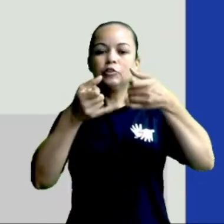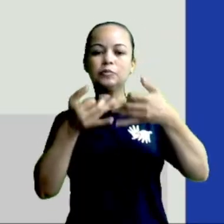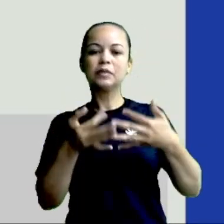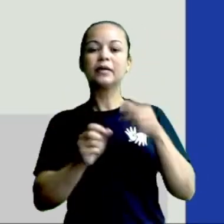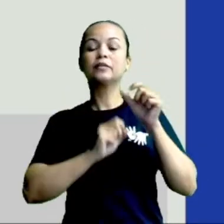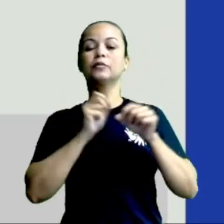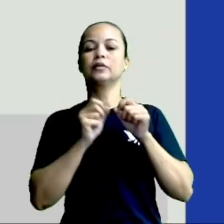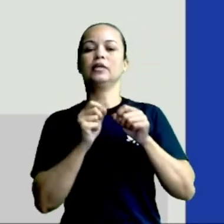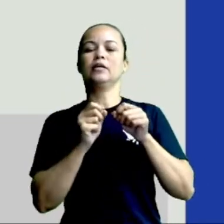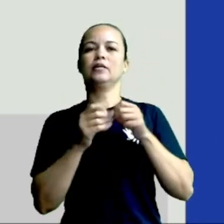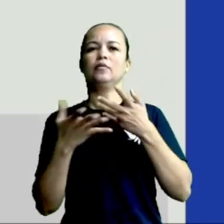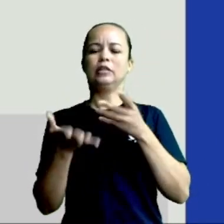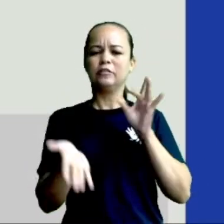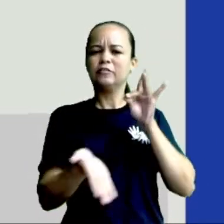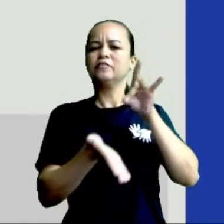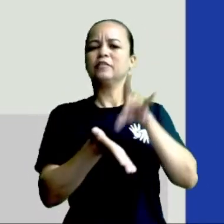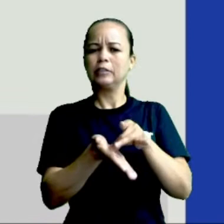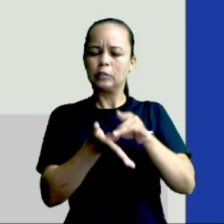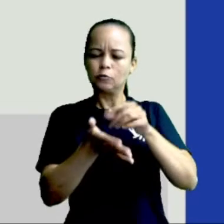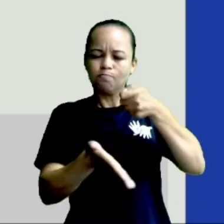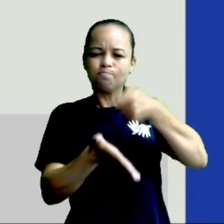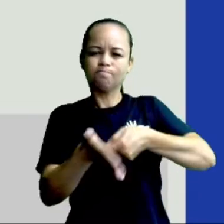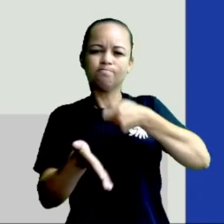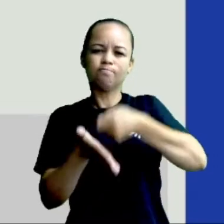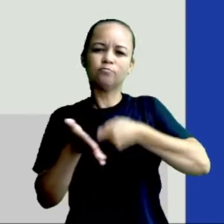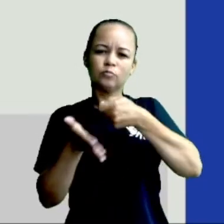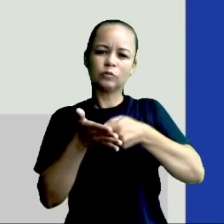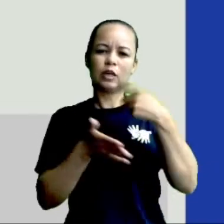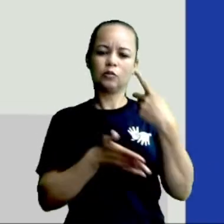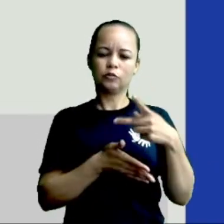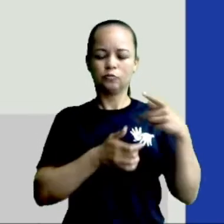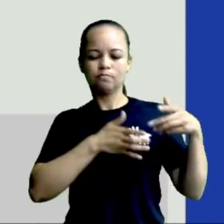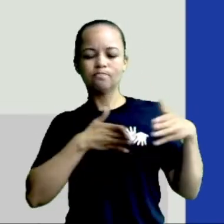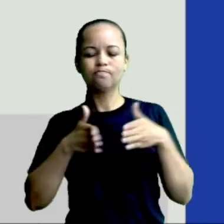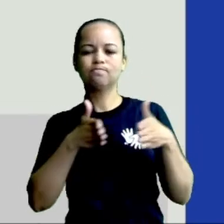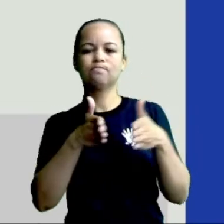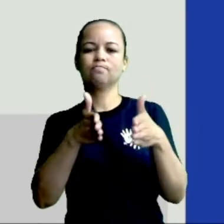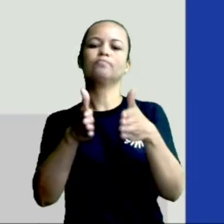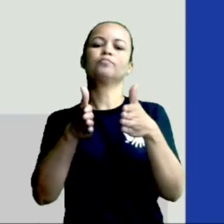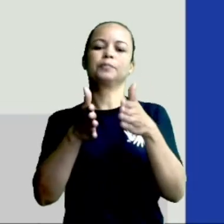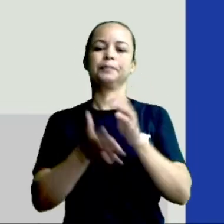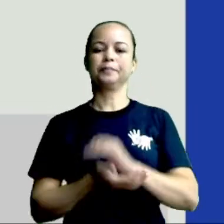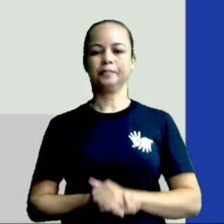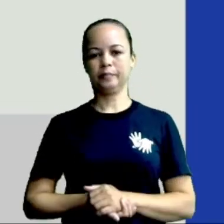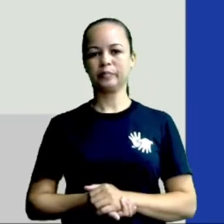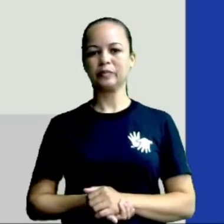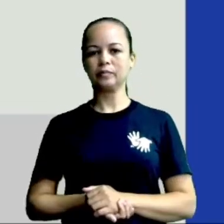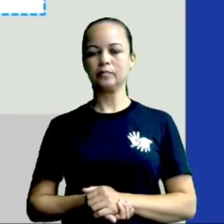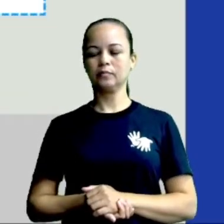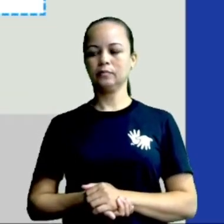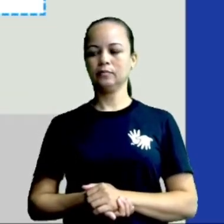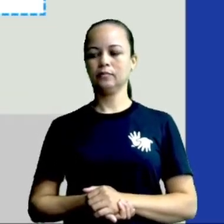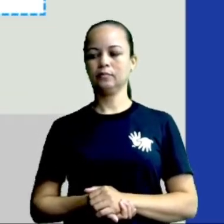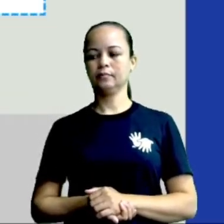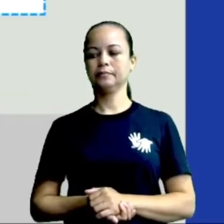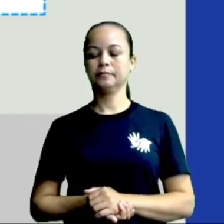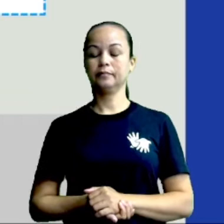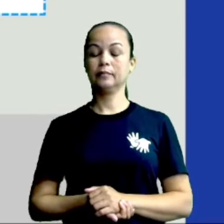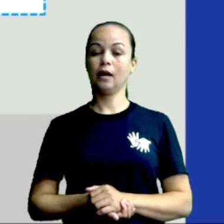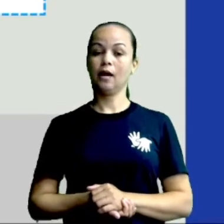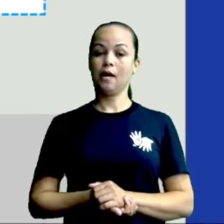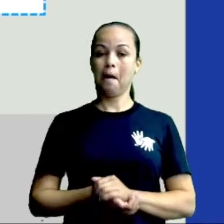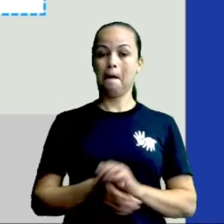ele buscava realmente com muita luta, né? Esse seu caminho, buscava arduamente.